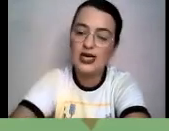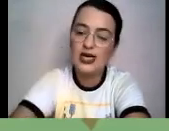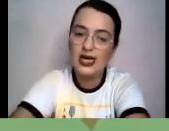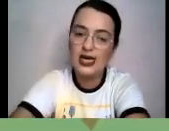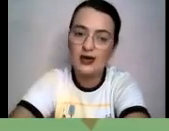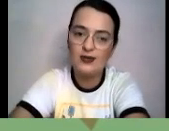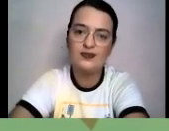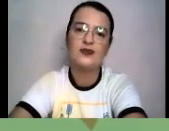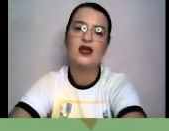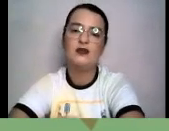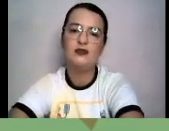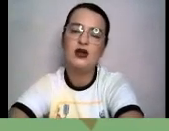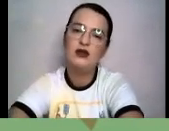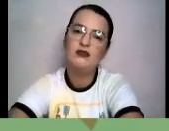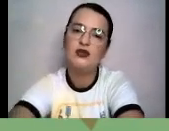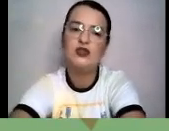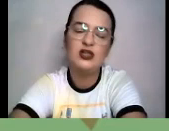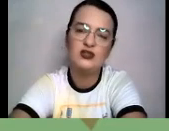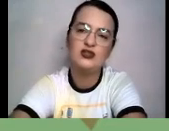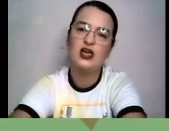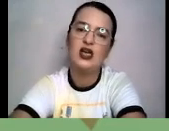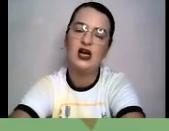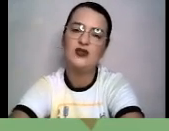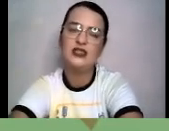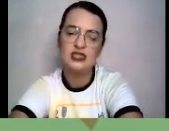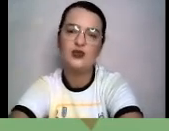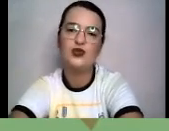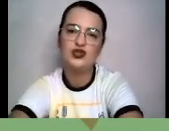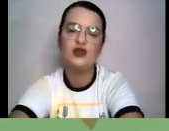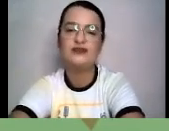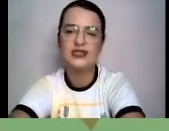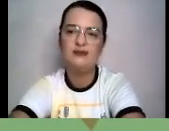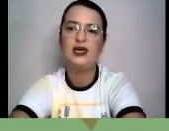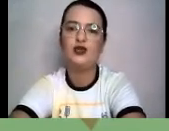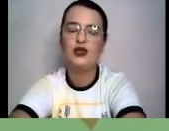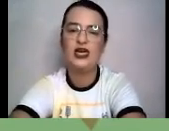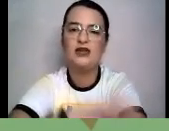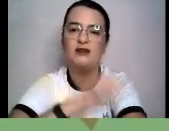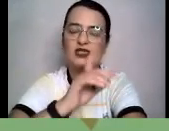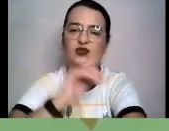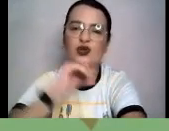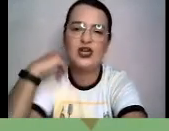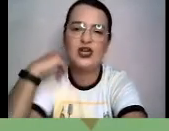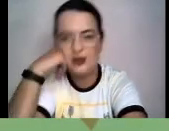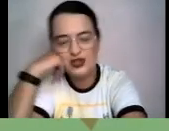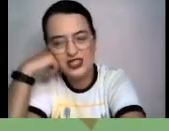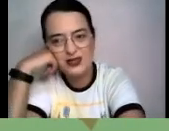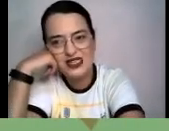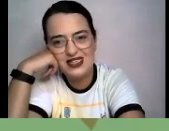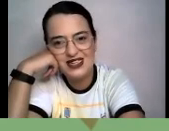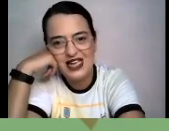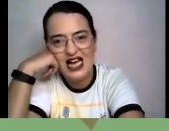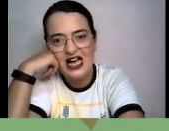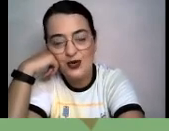e o local. Meu Deus. Aconteceu hoje, ó, perdoe aí, mas foi com a resposta